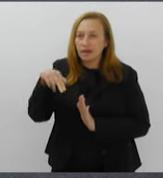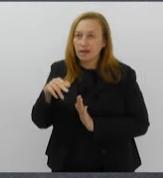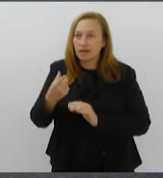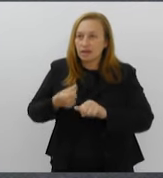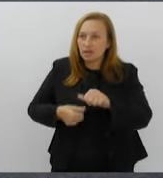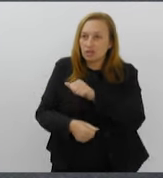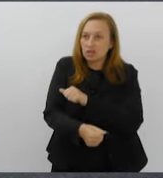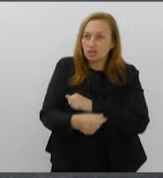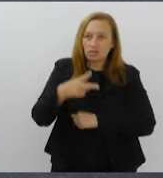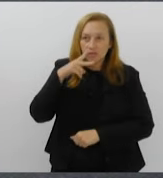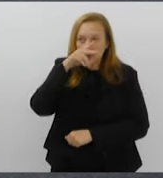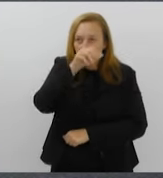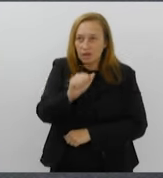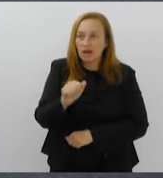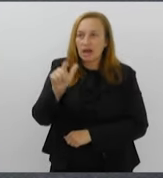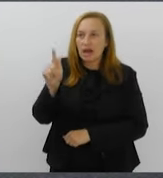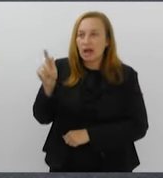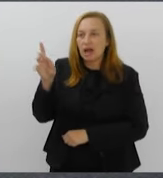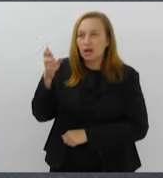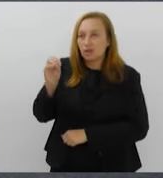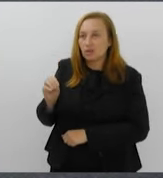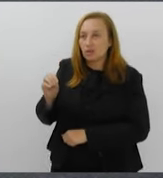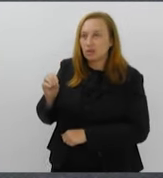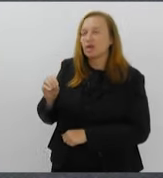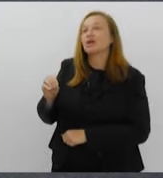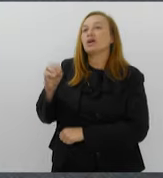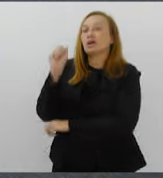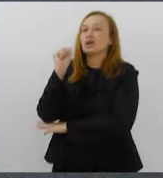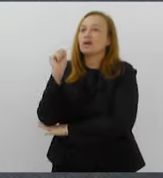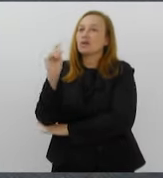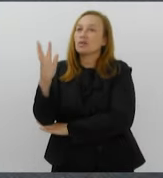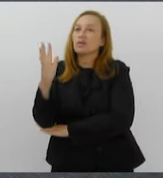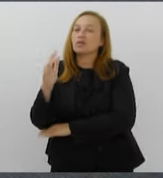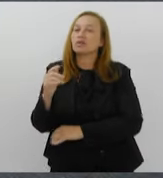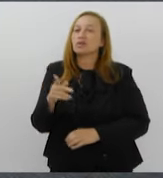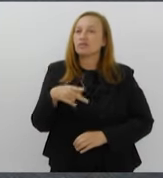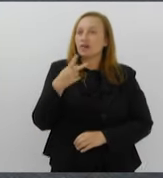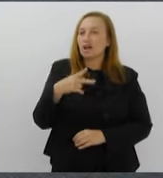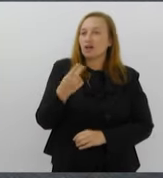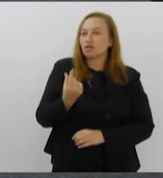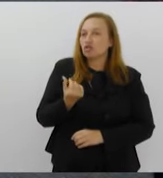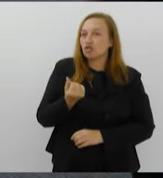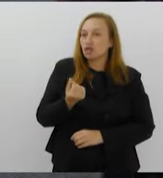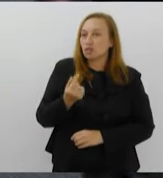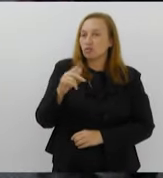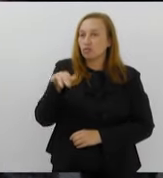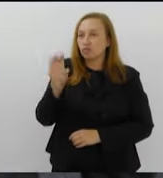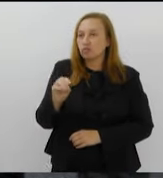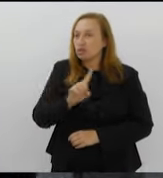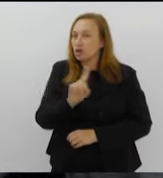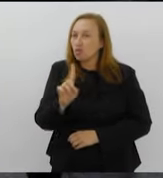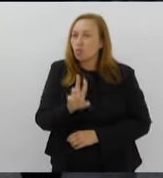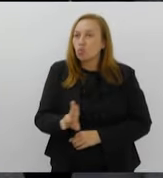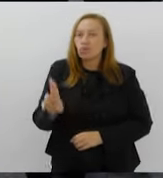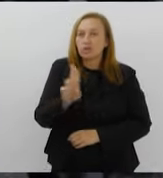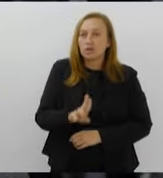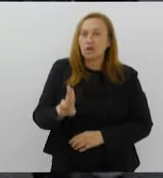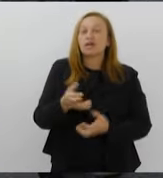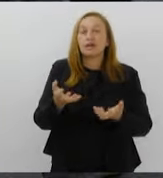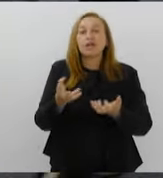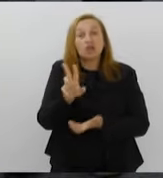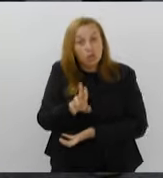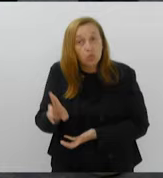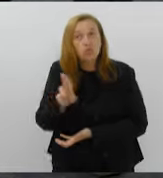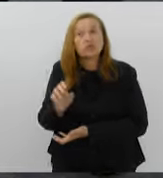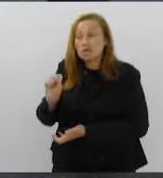para fortalecer a agroecologia. A gente vê o governo dizer muito que o dinheiro dos fundos não é usado e a gente quer que o governo use o dinheiro dos